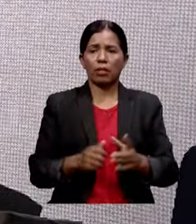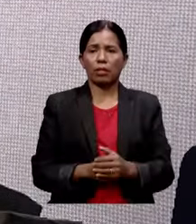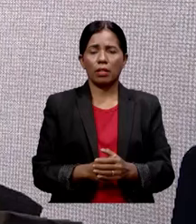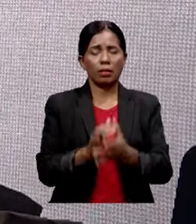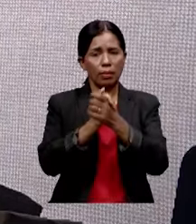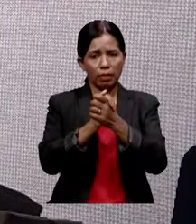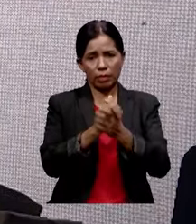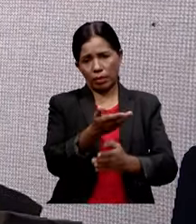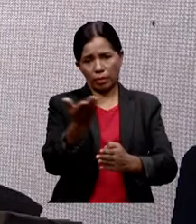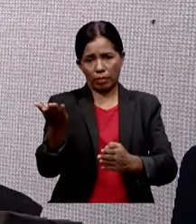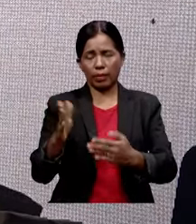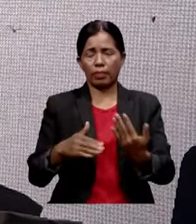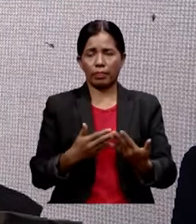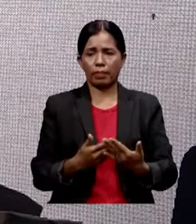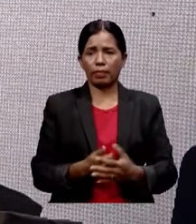Parabéns, bem-me.